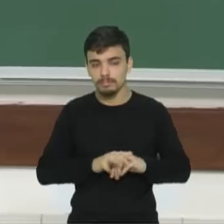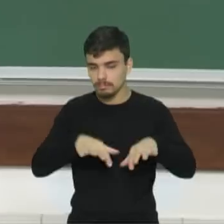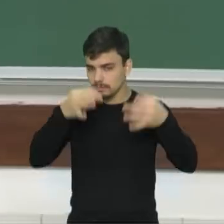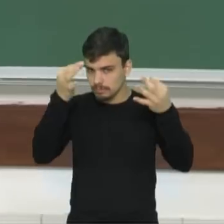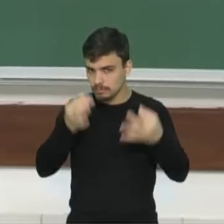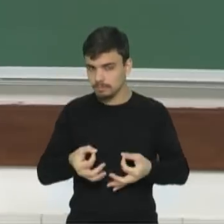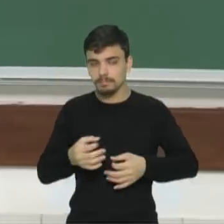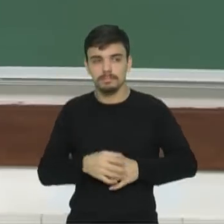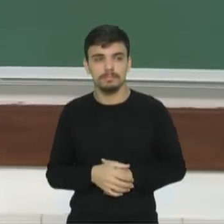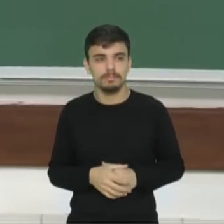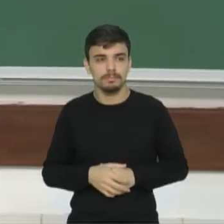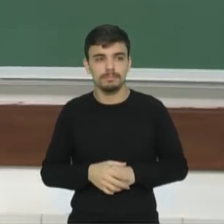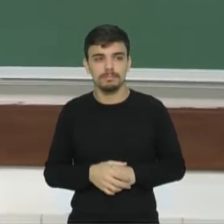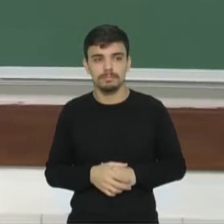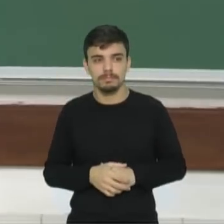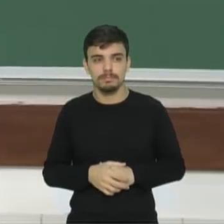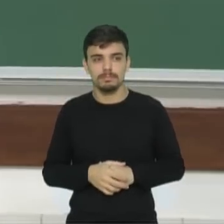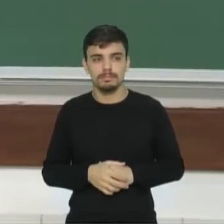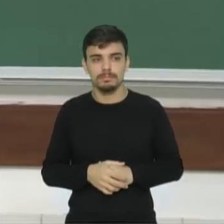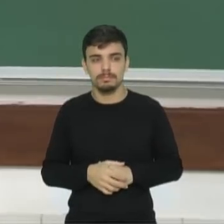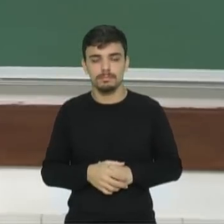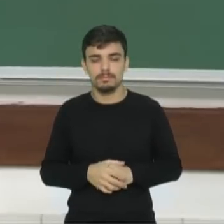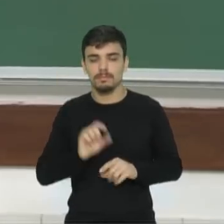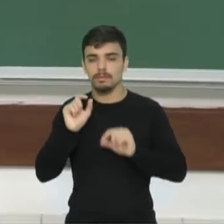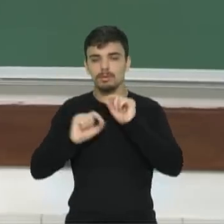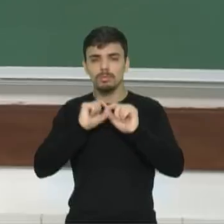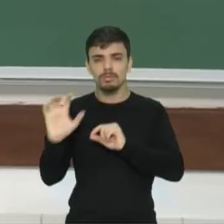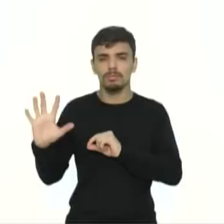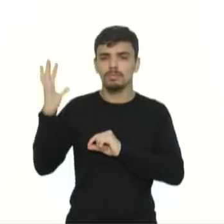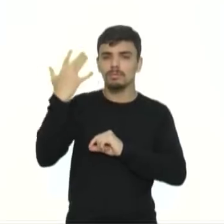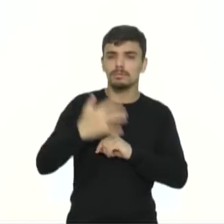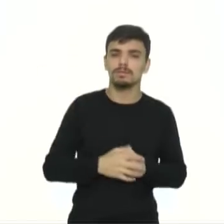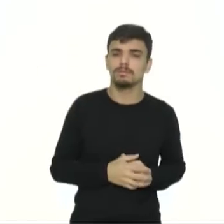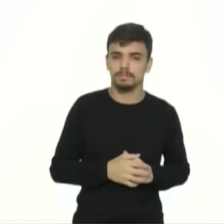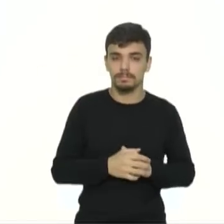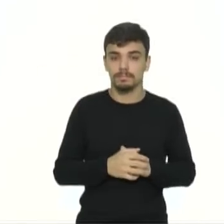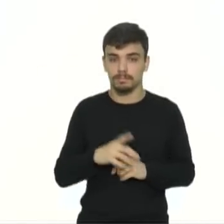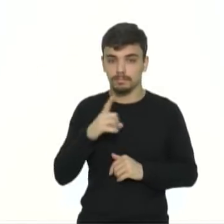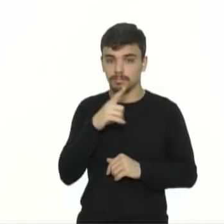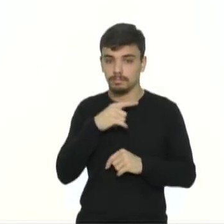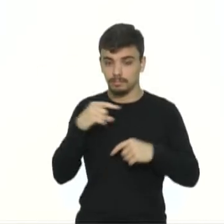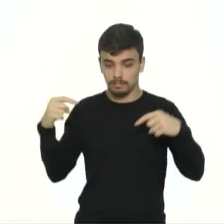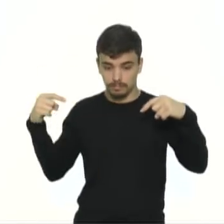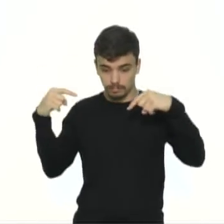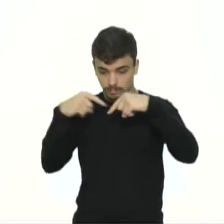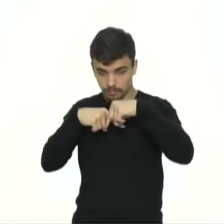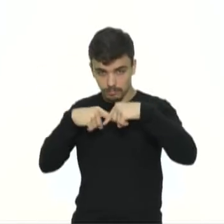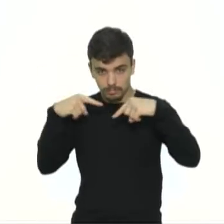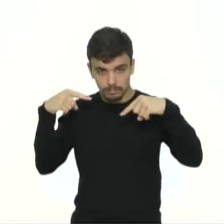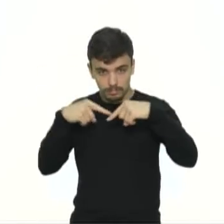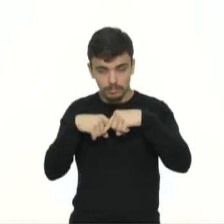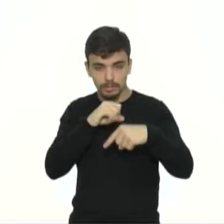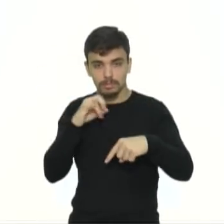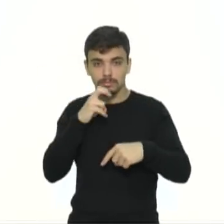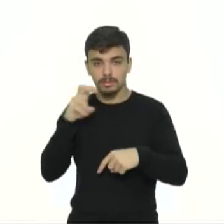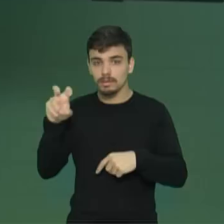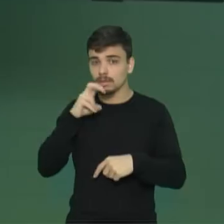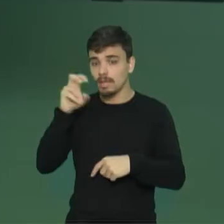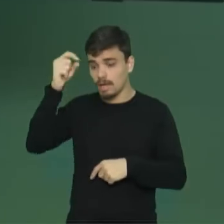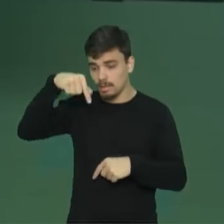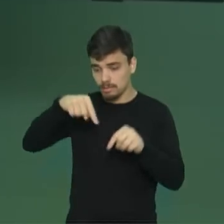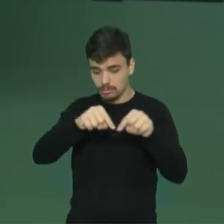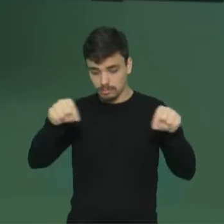Perfeito, maravilha, que memória boa. O que acontece aqui? Interferência. Se eu começar a gritar aqui na